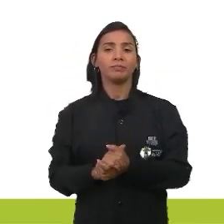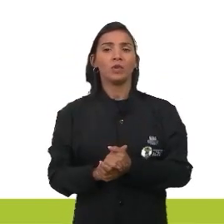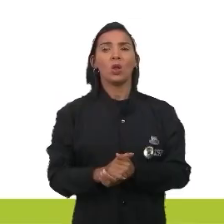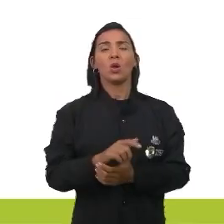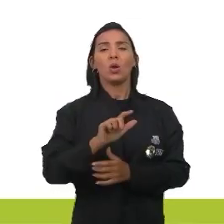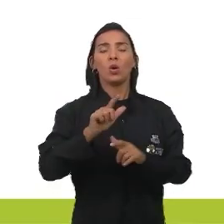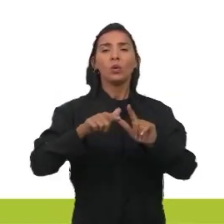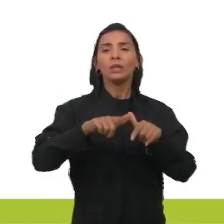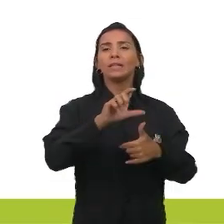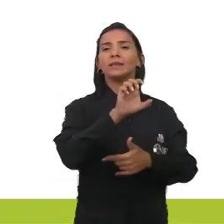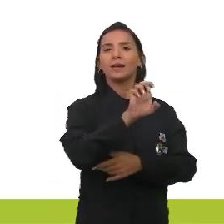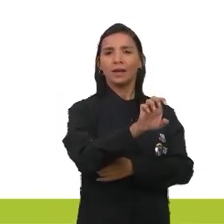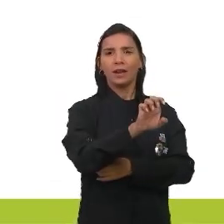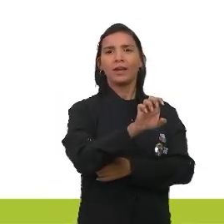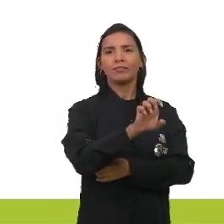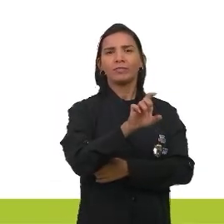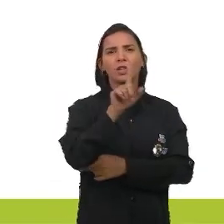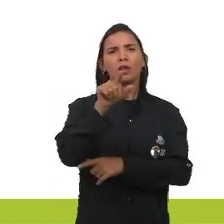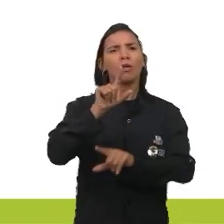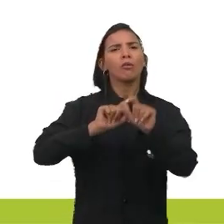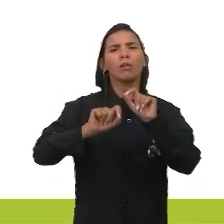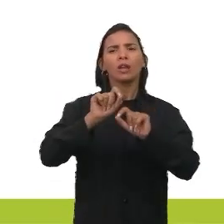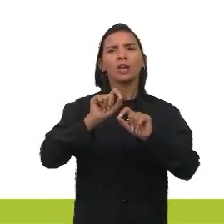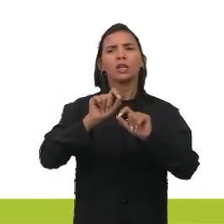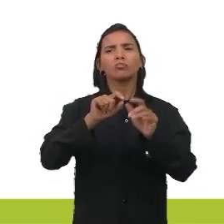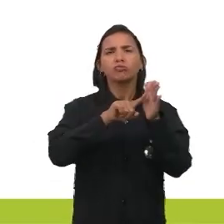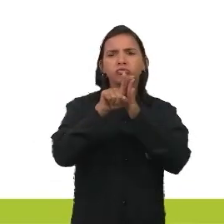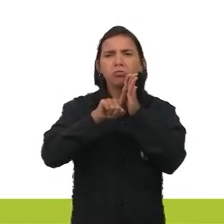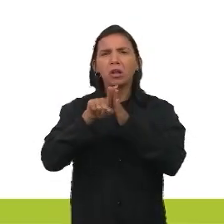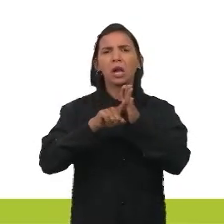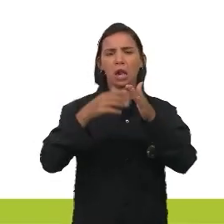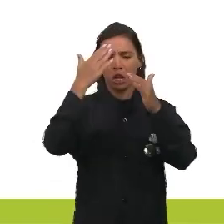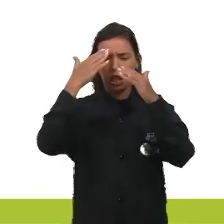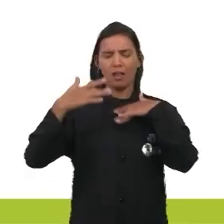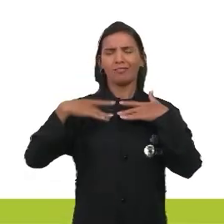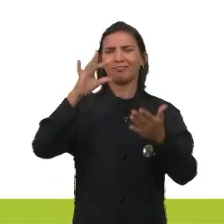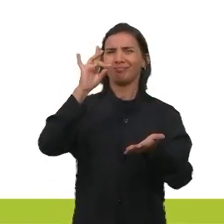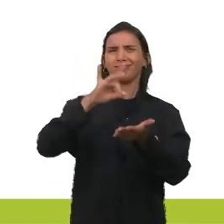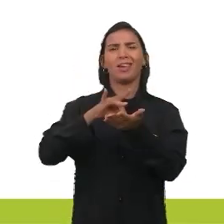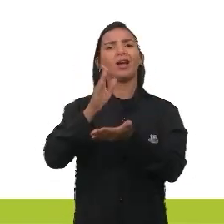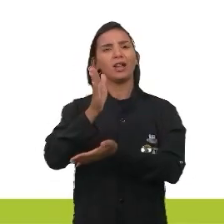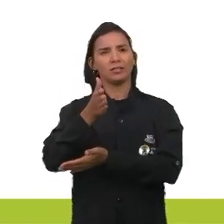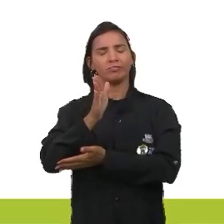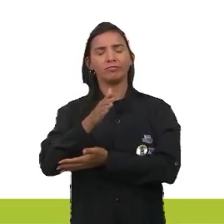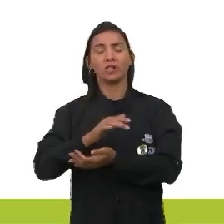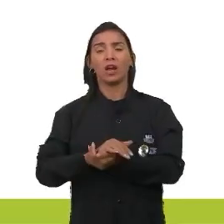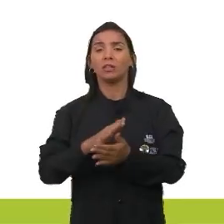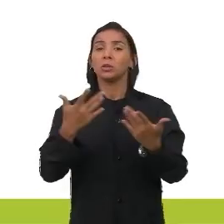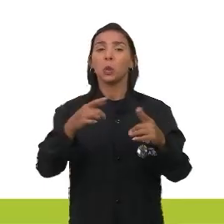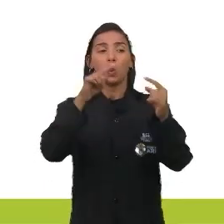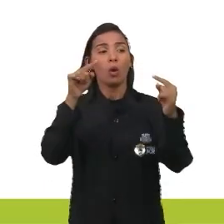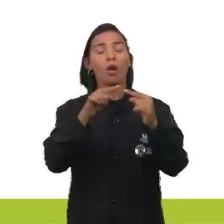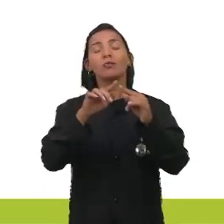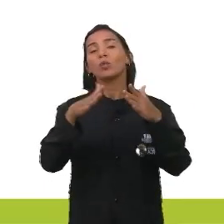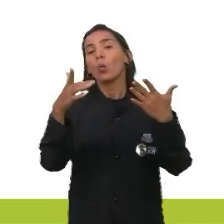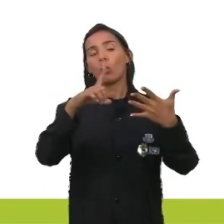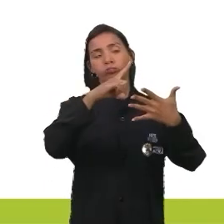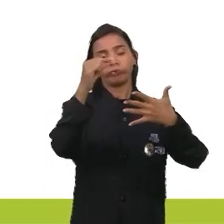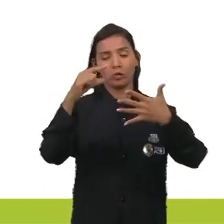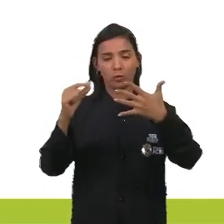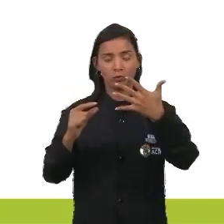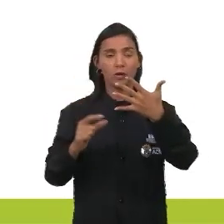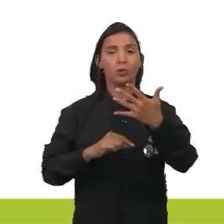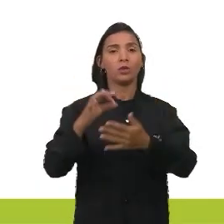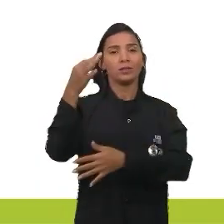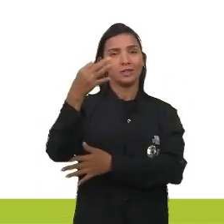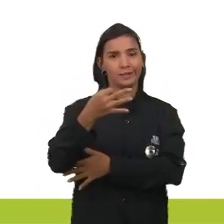dos estereótipos consolidados. Vamos visualizar, em acordo com o enunciado, qual a assertiva correta.